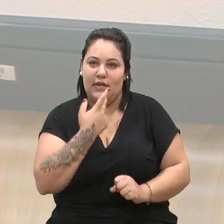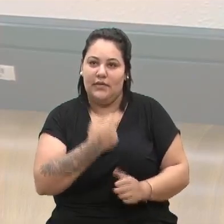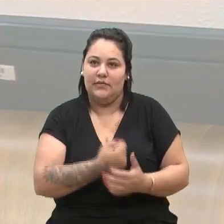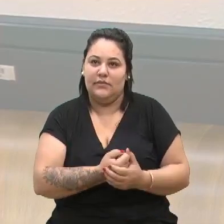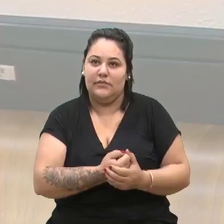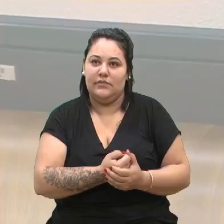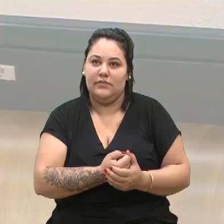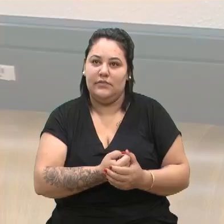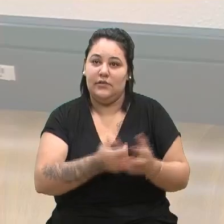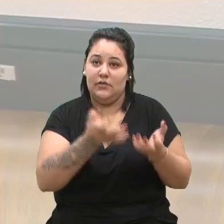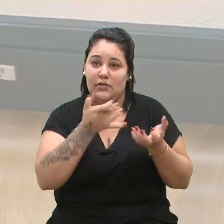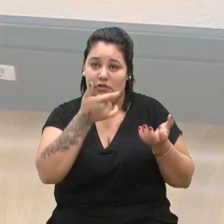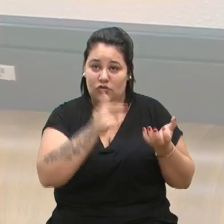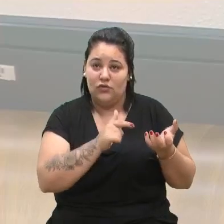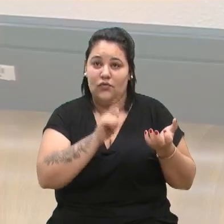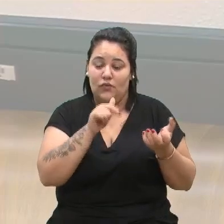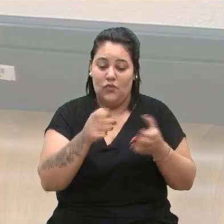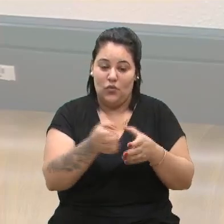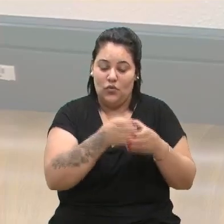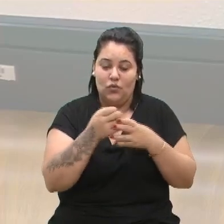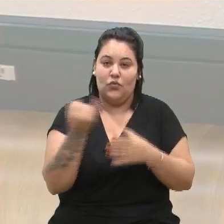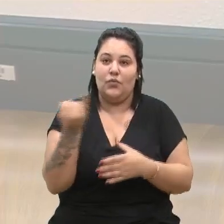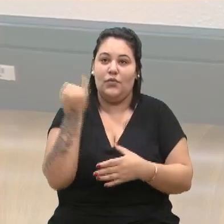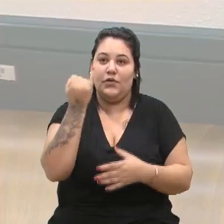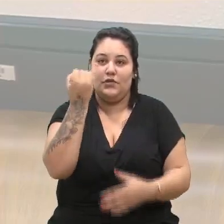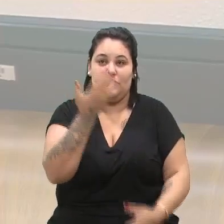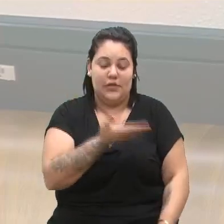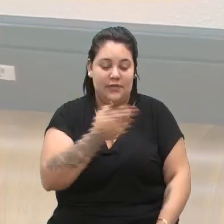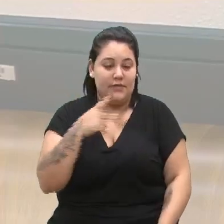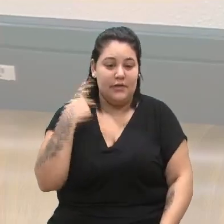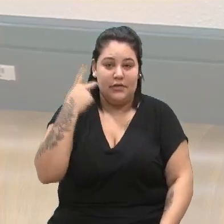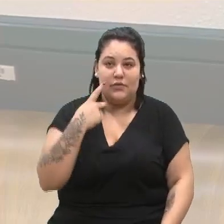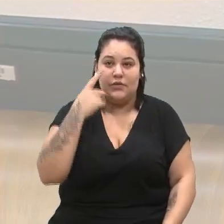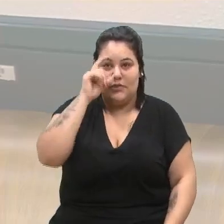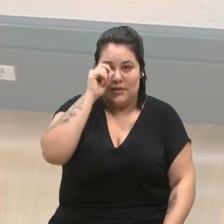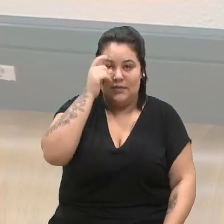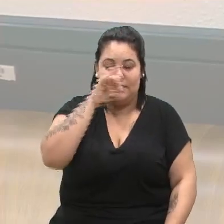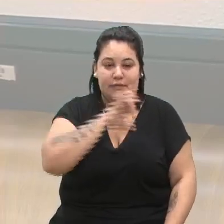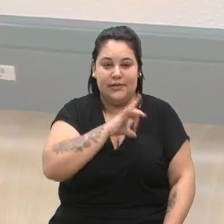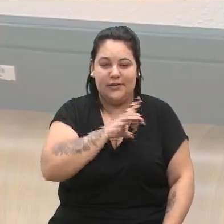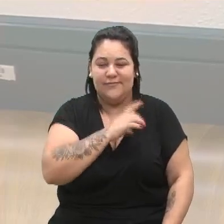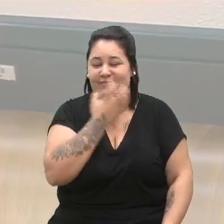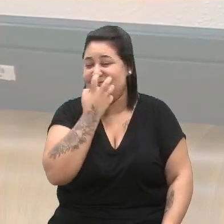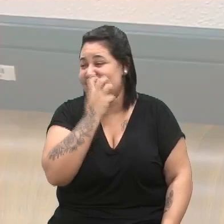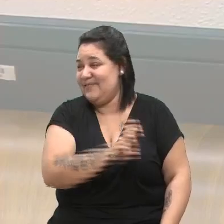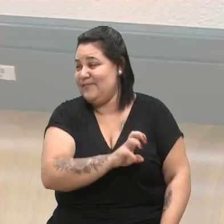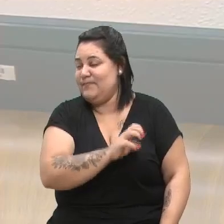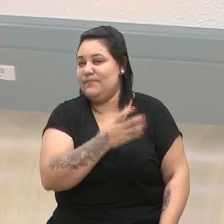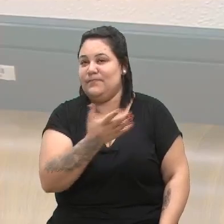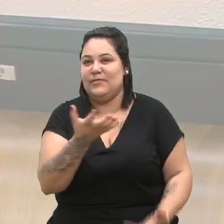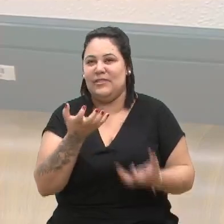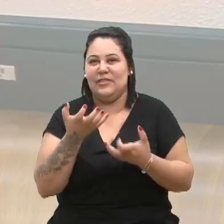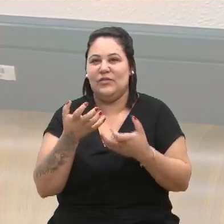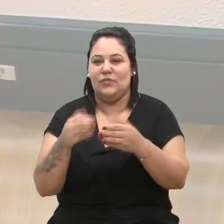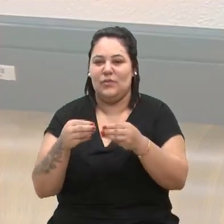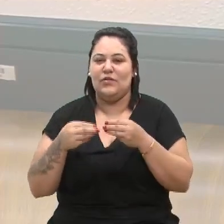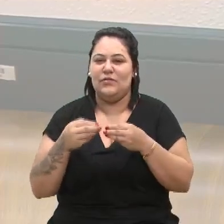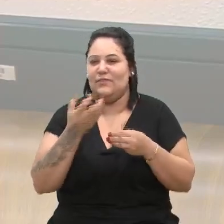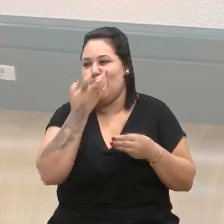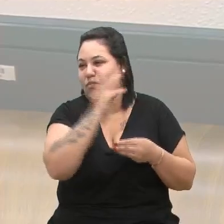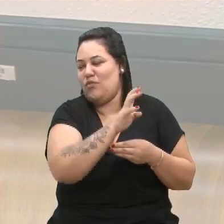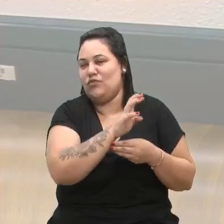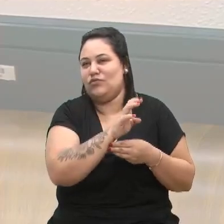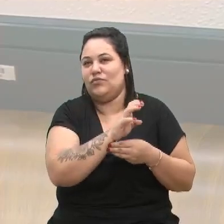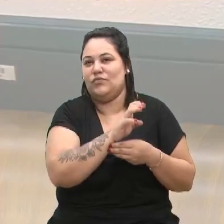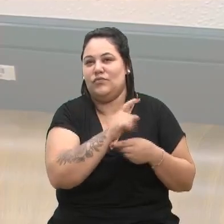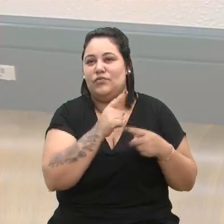vez foi uma categoria tão importante aqui, vereador Schalco, tendo uma nota de repúdio, querendo uma moção de repúdio no desgoverno